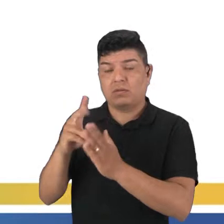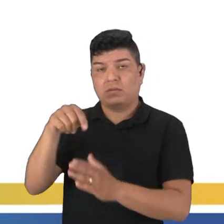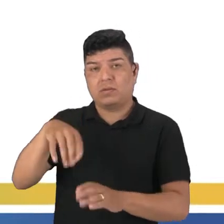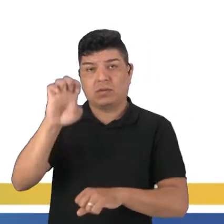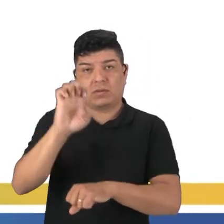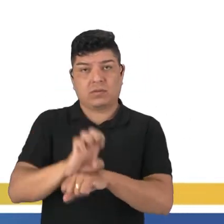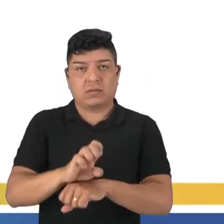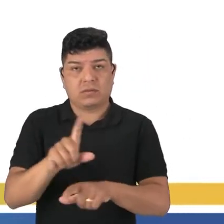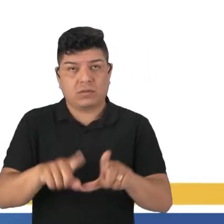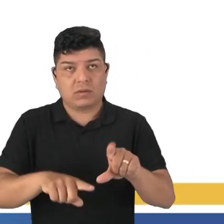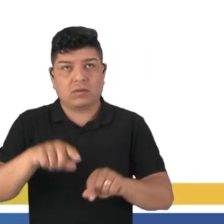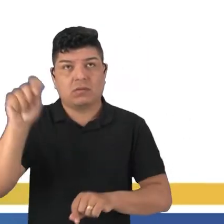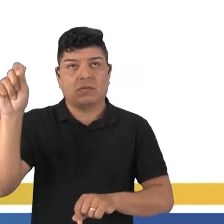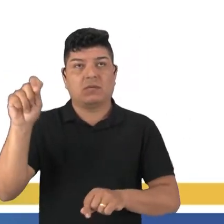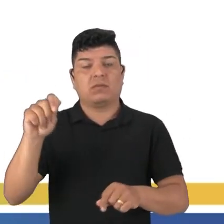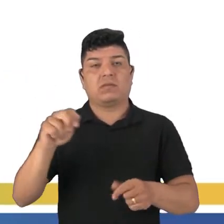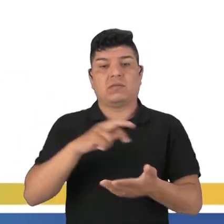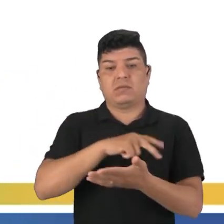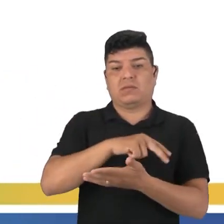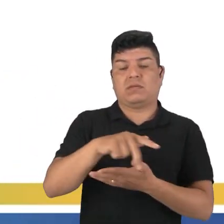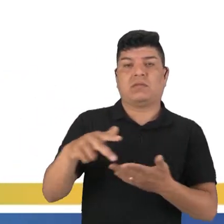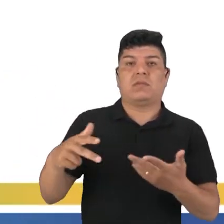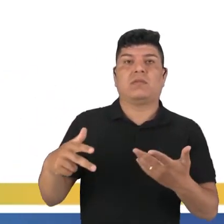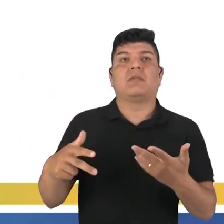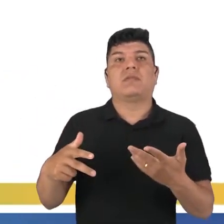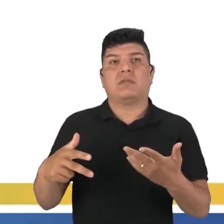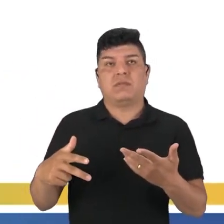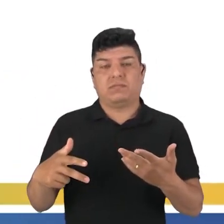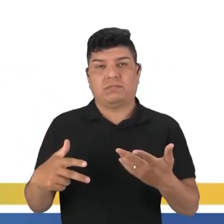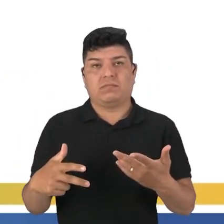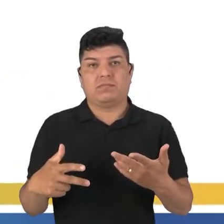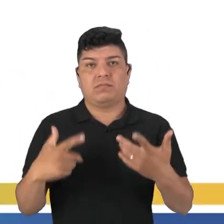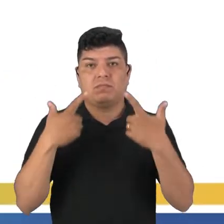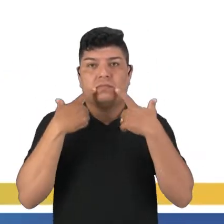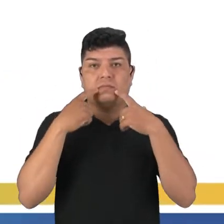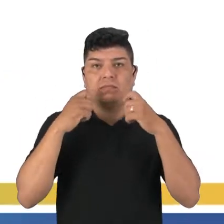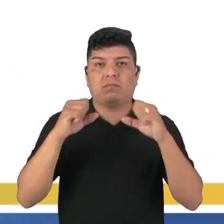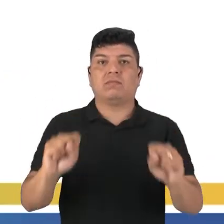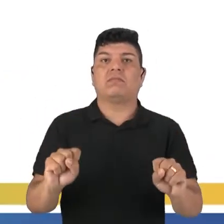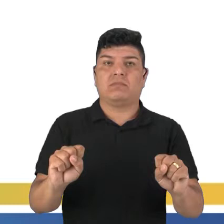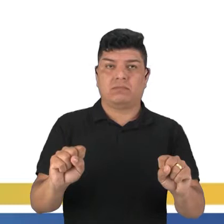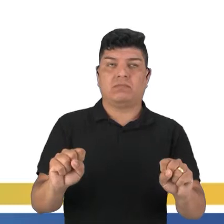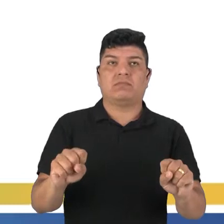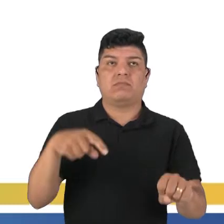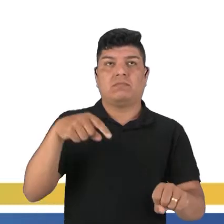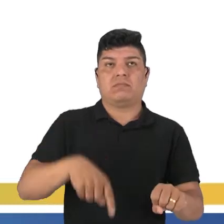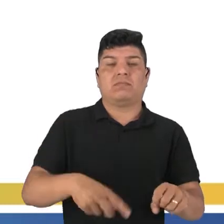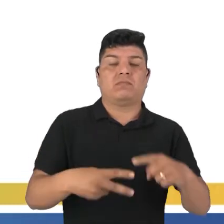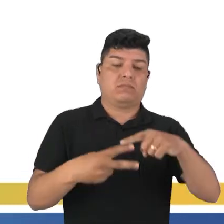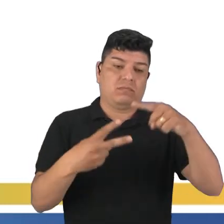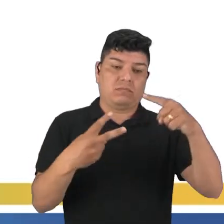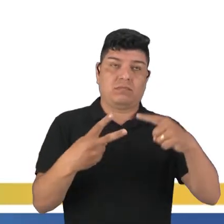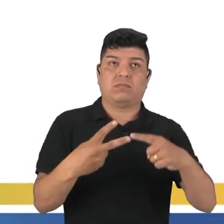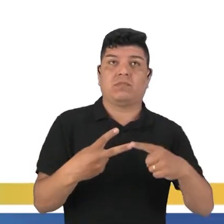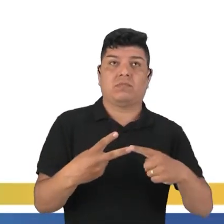tem variações linguísticas que formam esses povos, né? A gente tem dois grandes